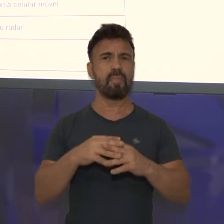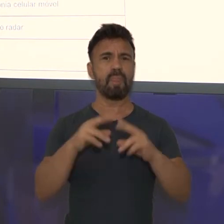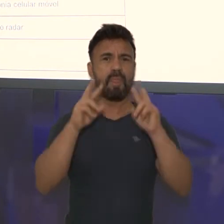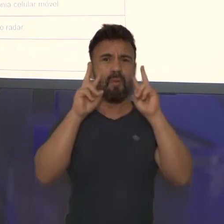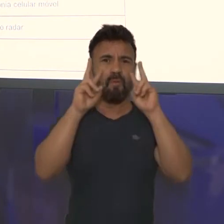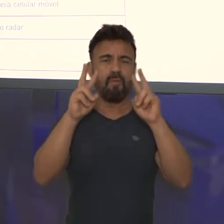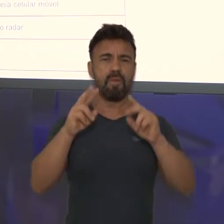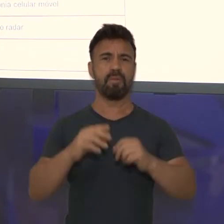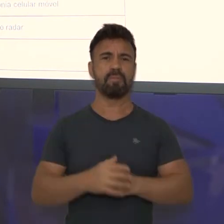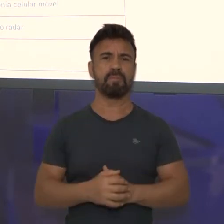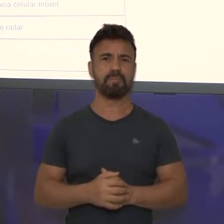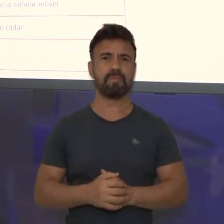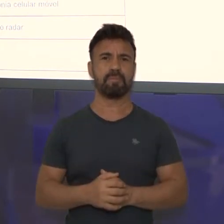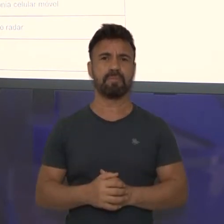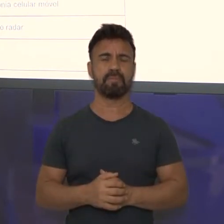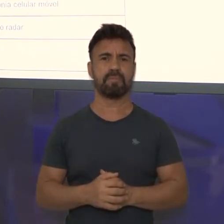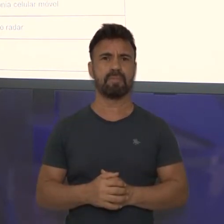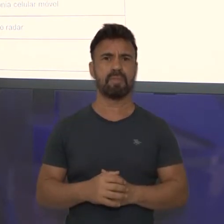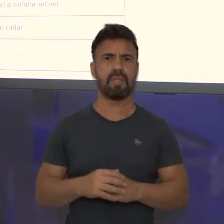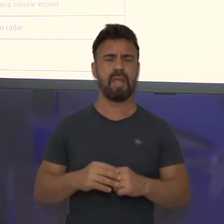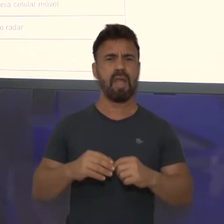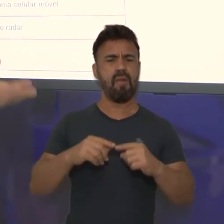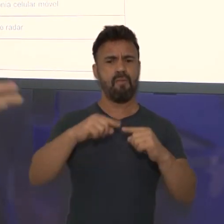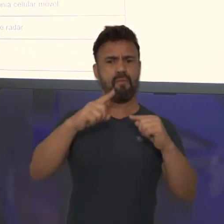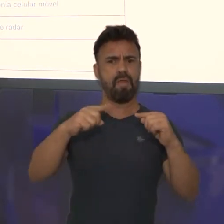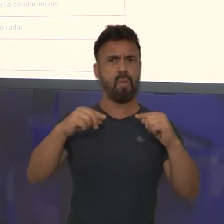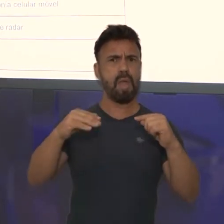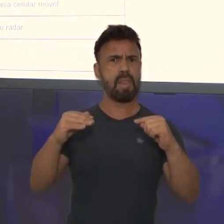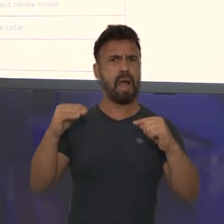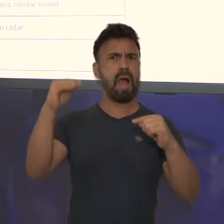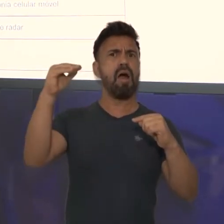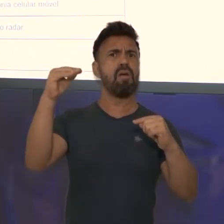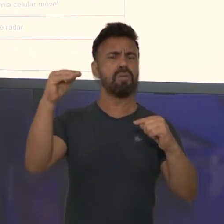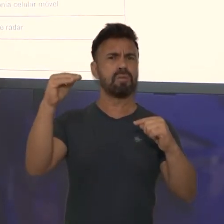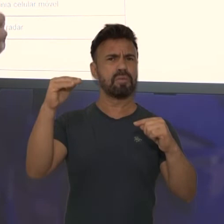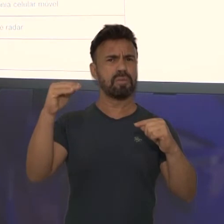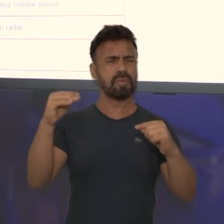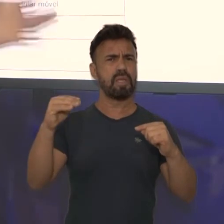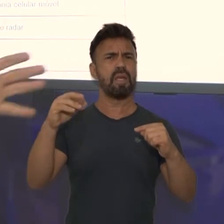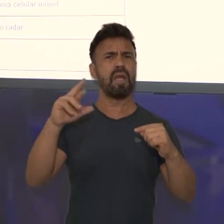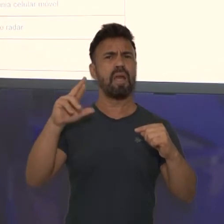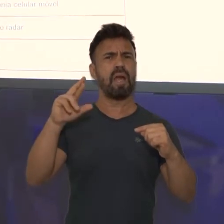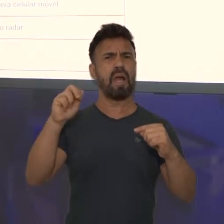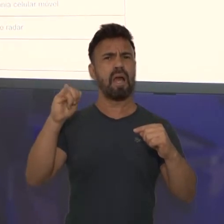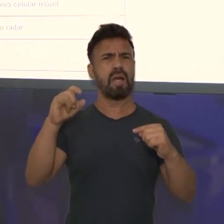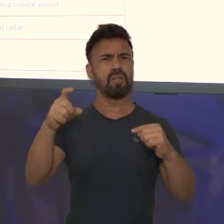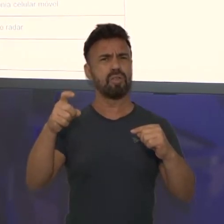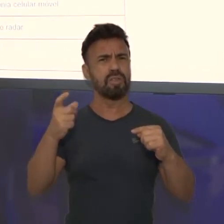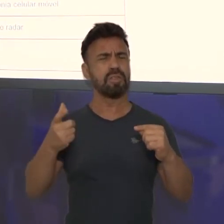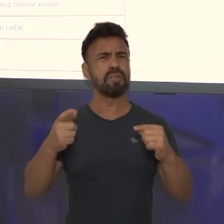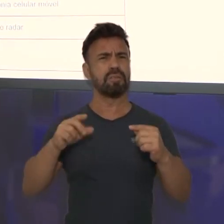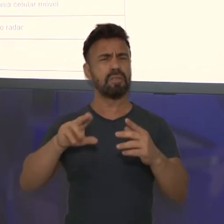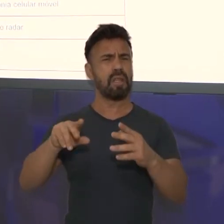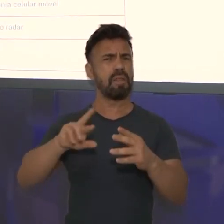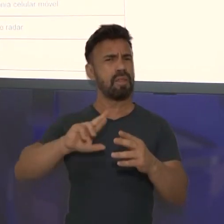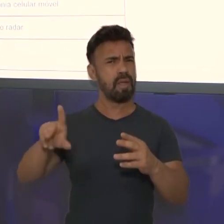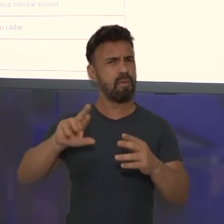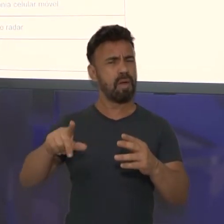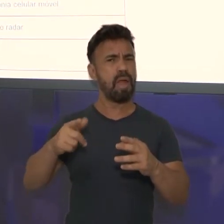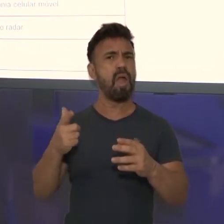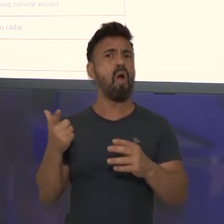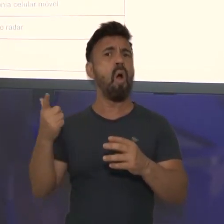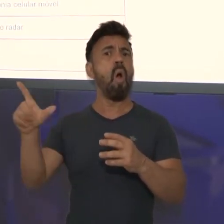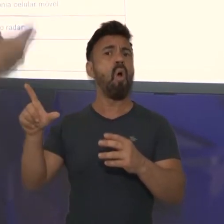aqui, frequências extremamente altas. Espera aí, frequências extremamente altas não são aquelas radiações, raio-x, raio-gama. Não. Aquilo ali